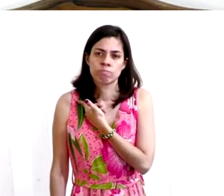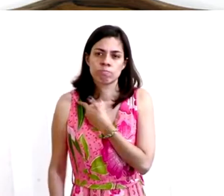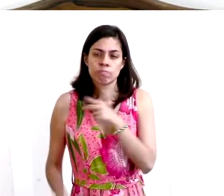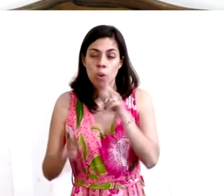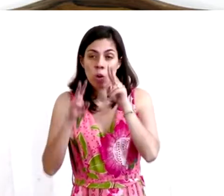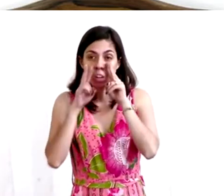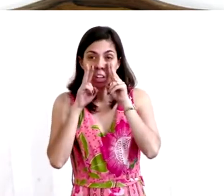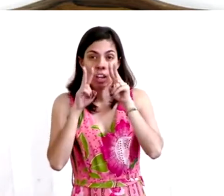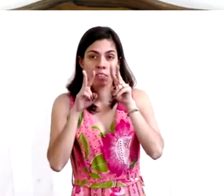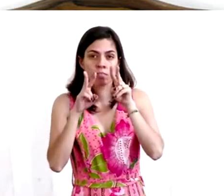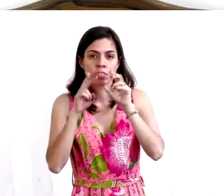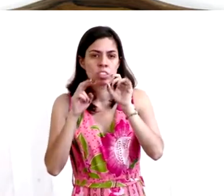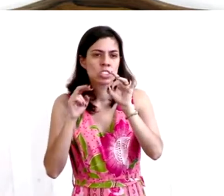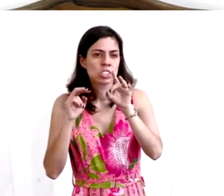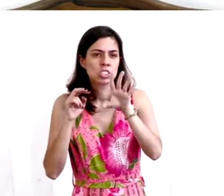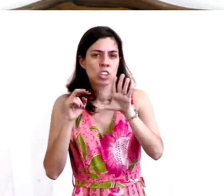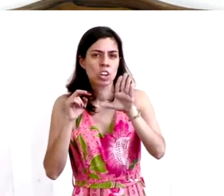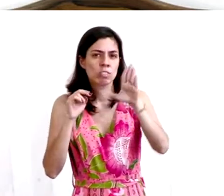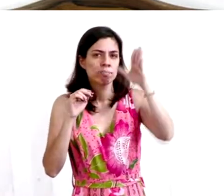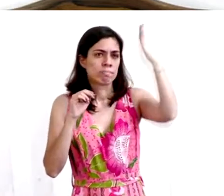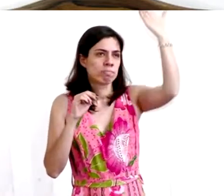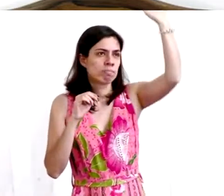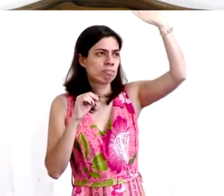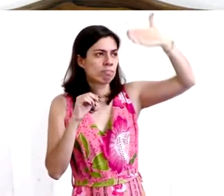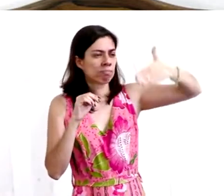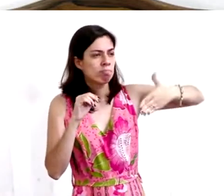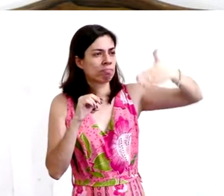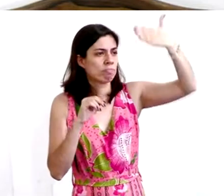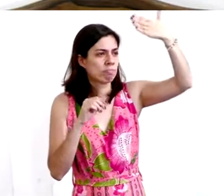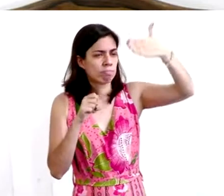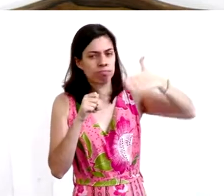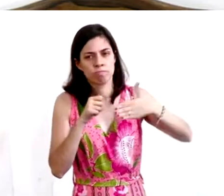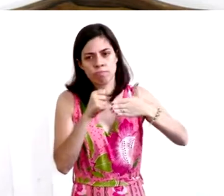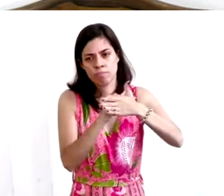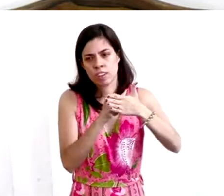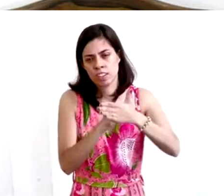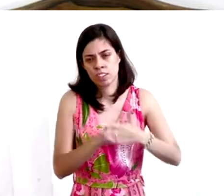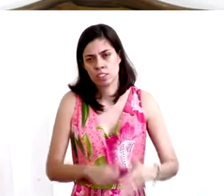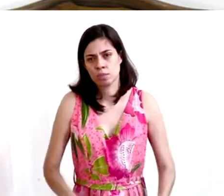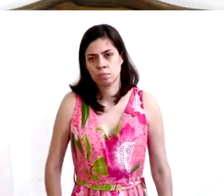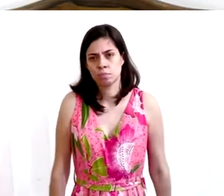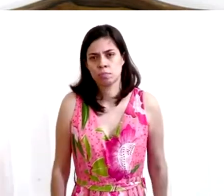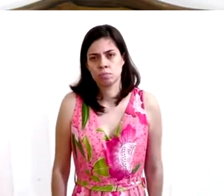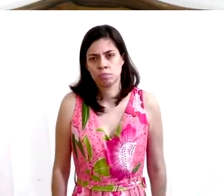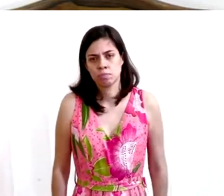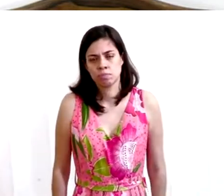olhando para uma parede e achando que vimos tudo.